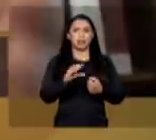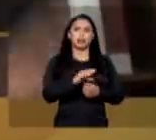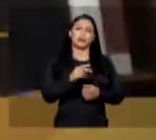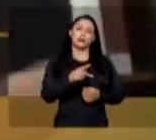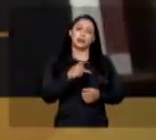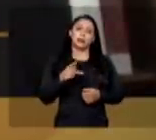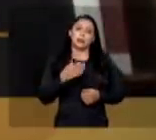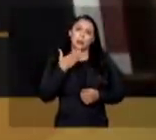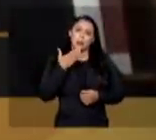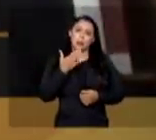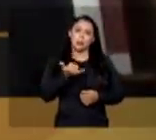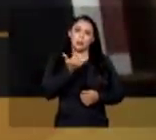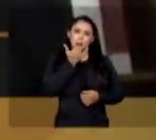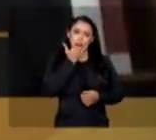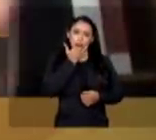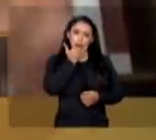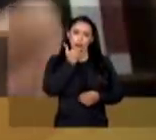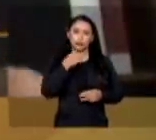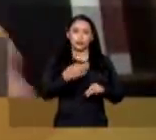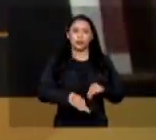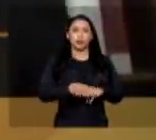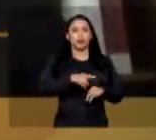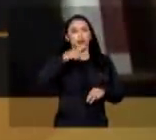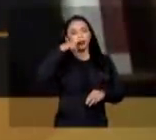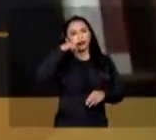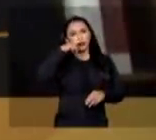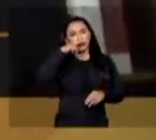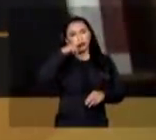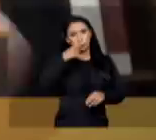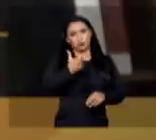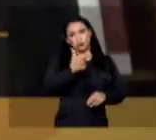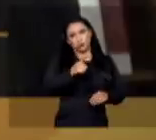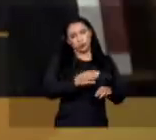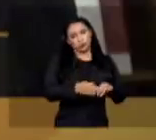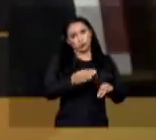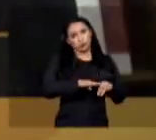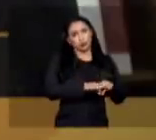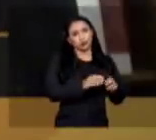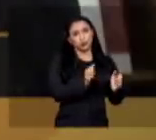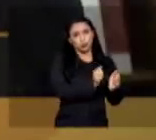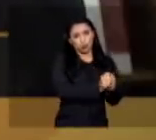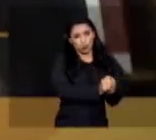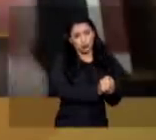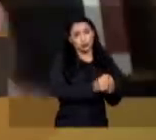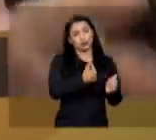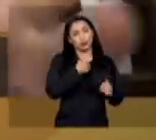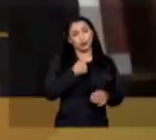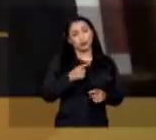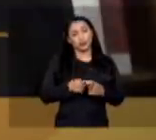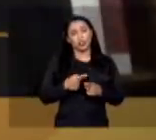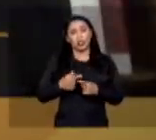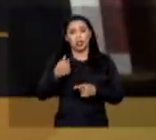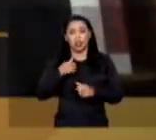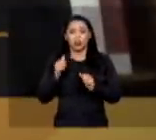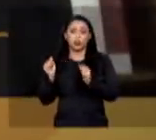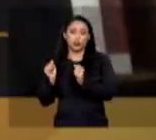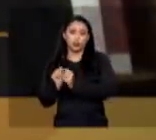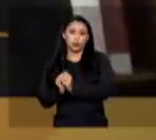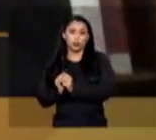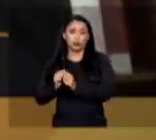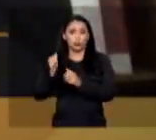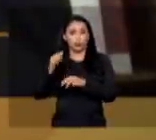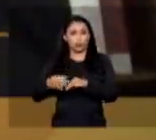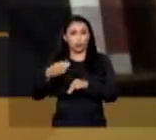Penal, vou pedir vênia ao ministro Fachin e aos que o seguiram para me alinhar à posição do eminente ministro Alexandre